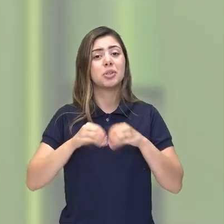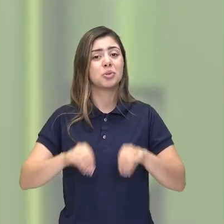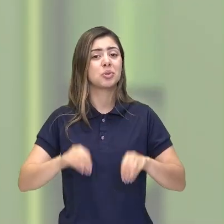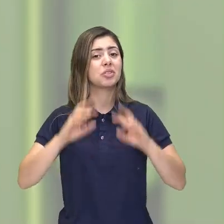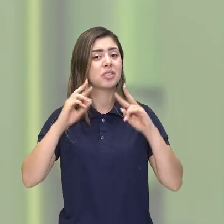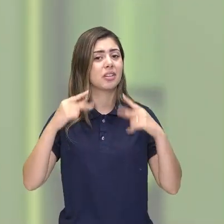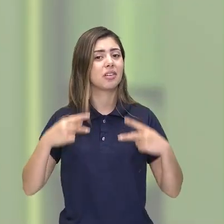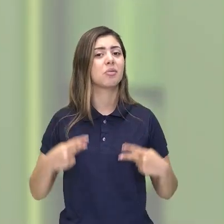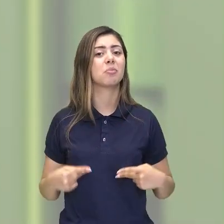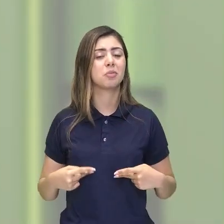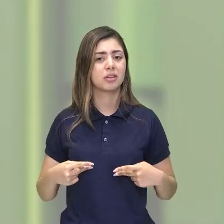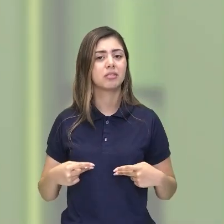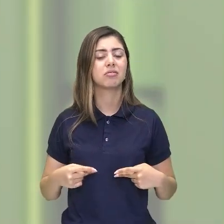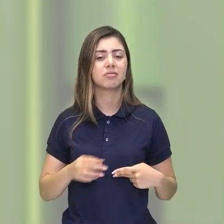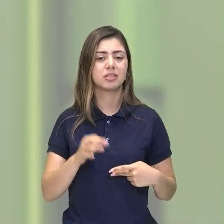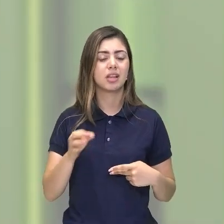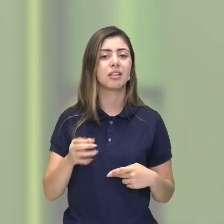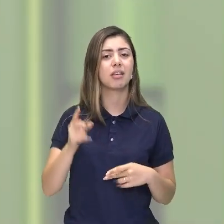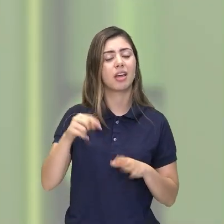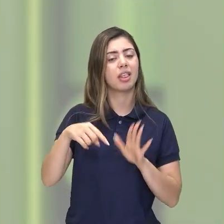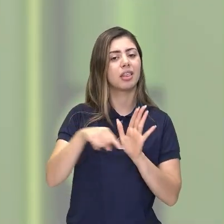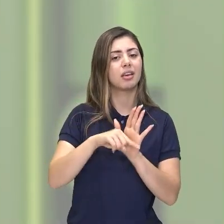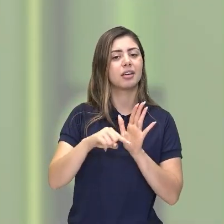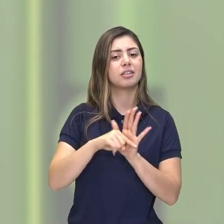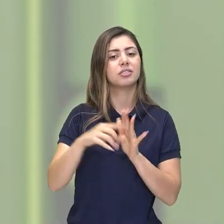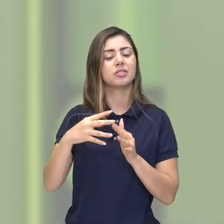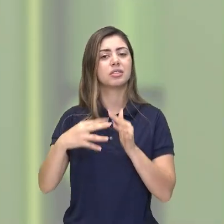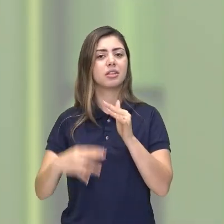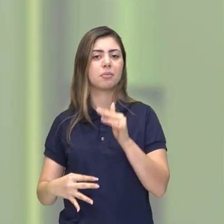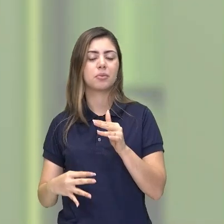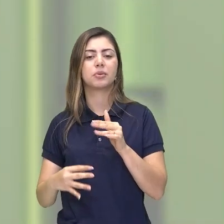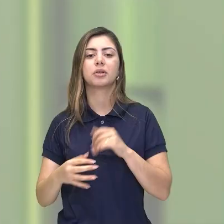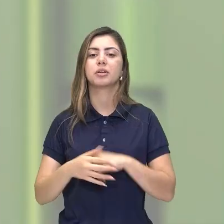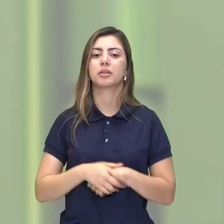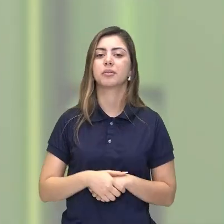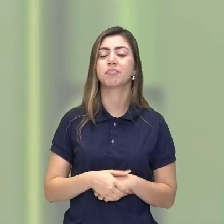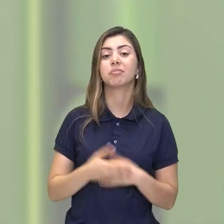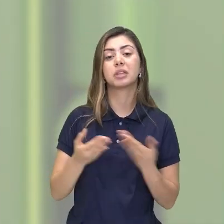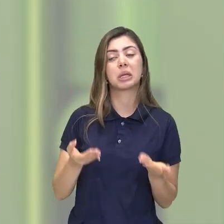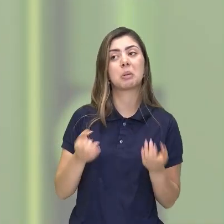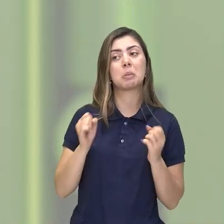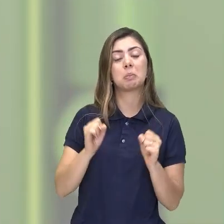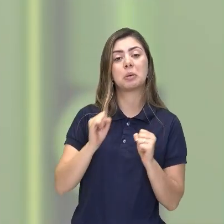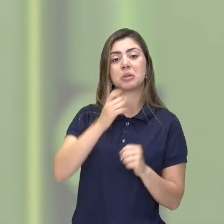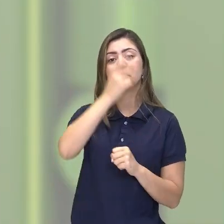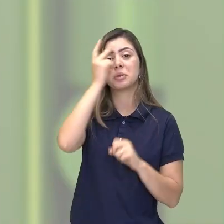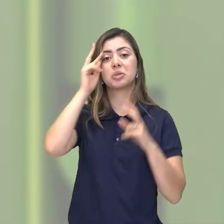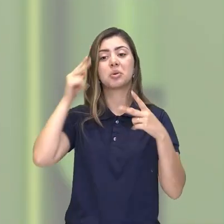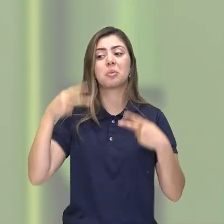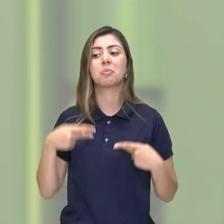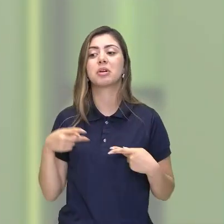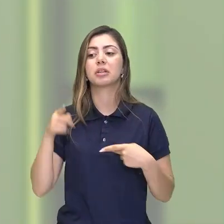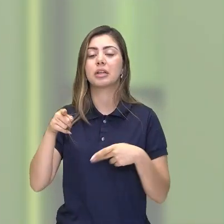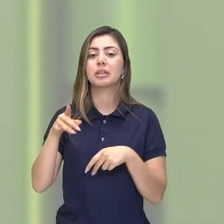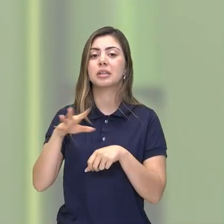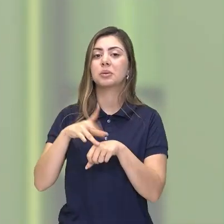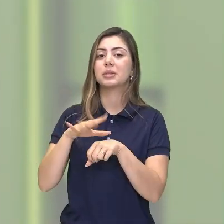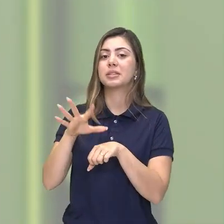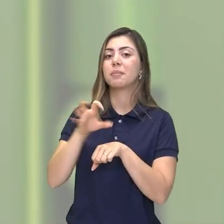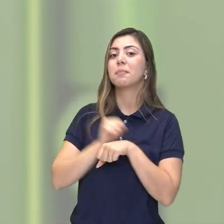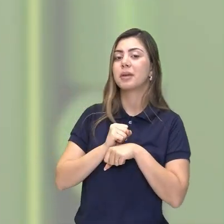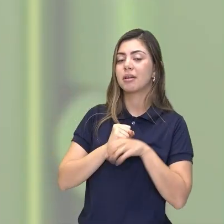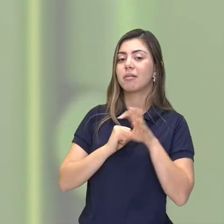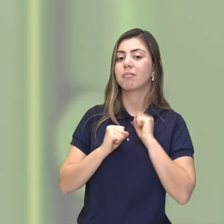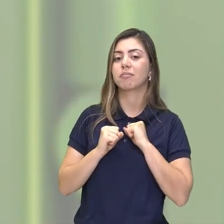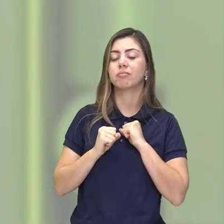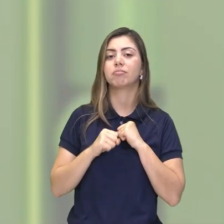né, desarmônico, é negativo, vai ocasionar danos para o hospedeiro, que pode ser um ser humano, né? Então, a gente viu que é uma doença